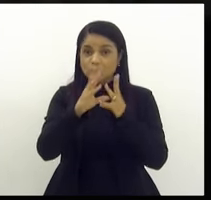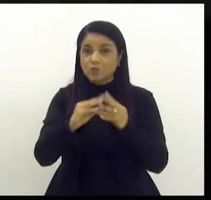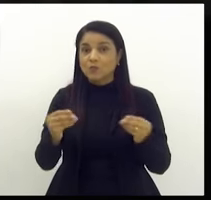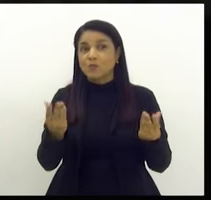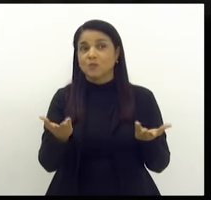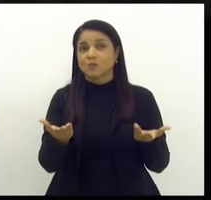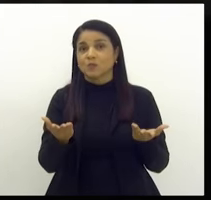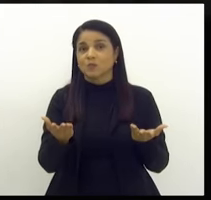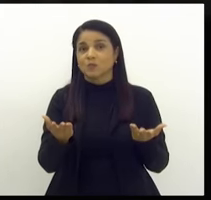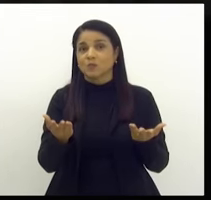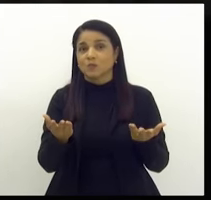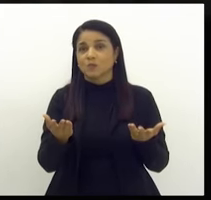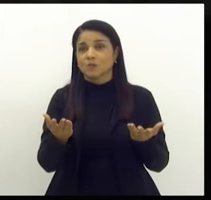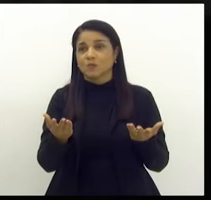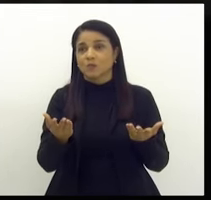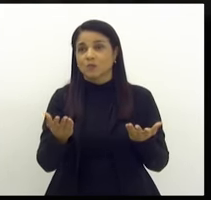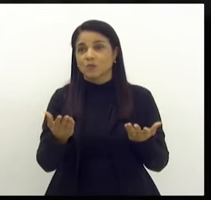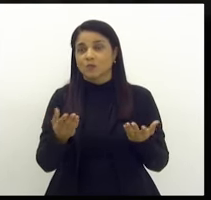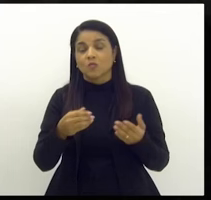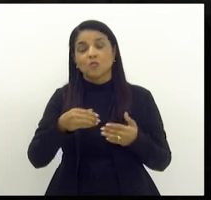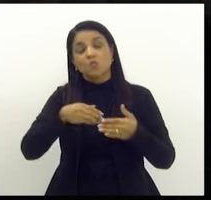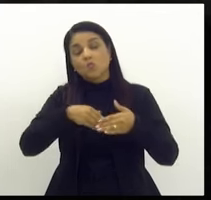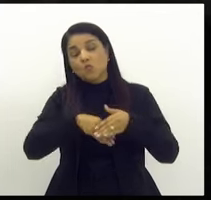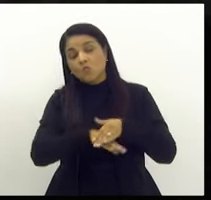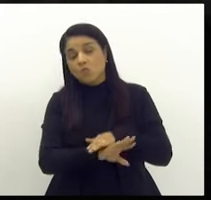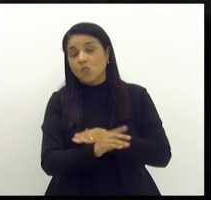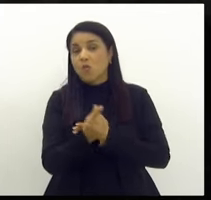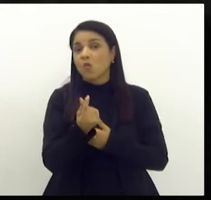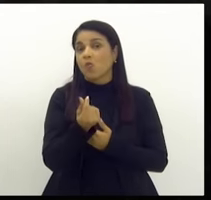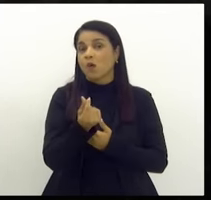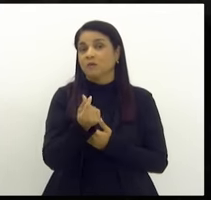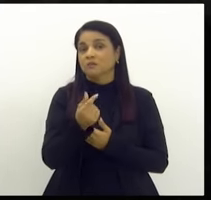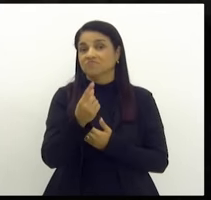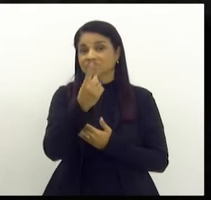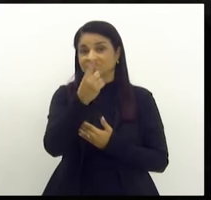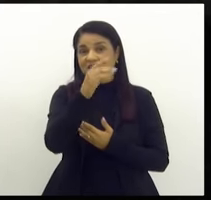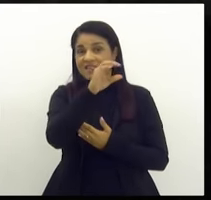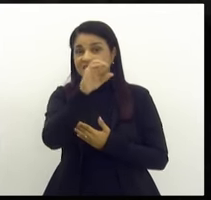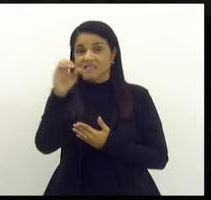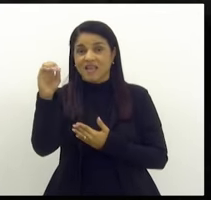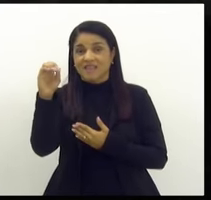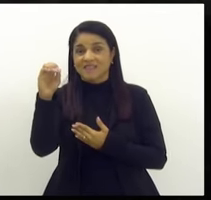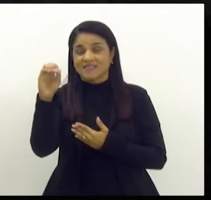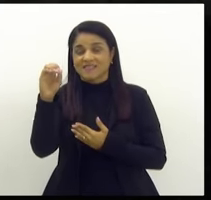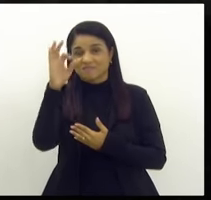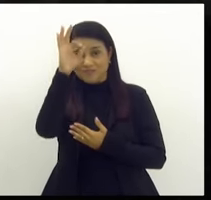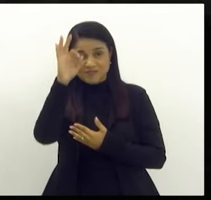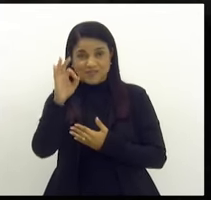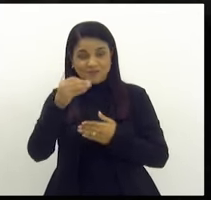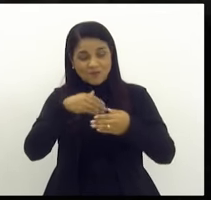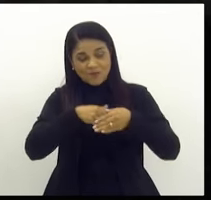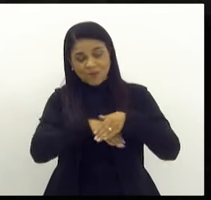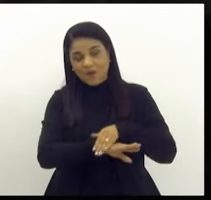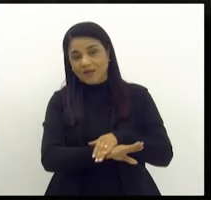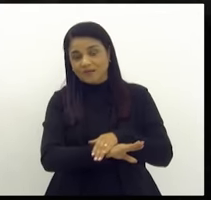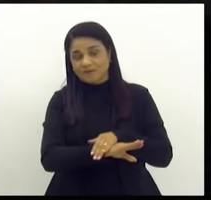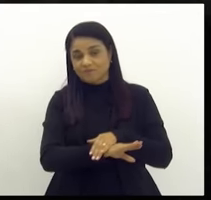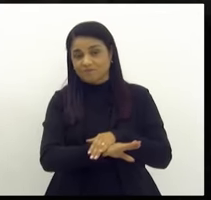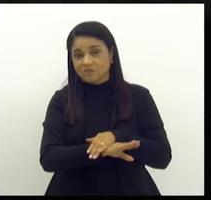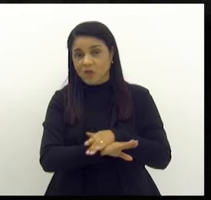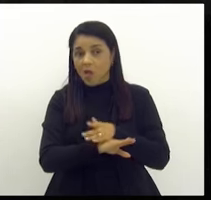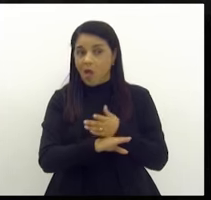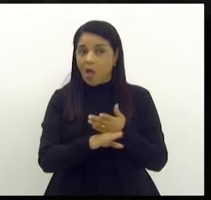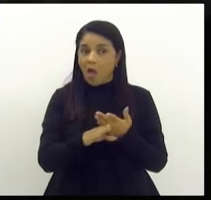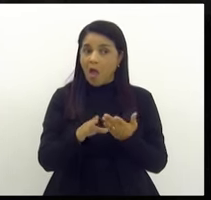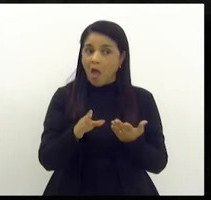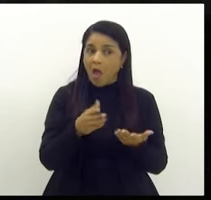sumiu que quanto vai pro fundo soberano 100% se vai 100% alguém perdeu